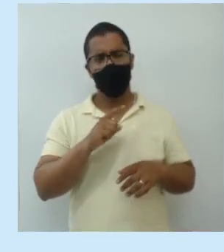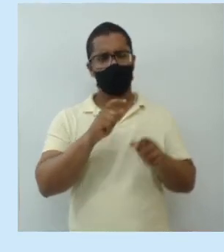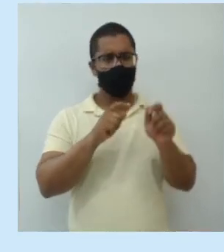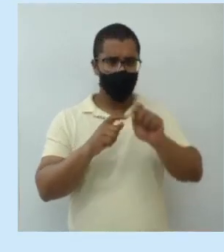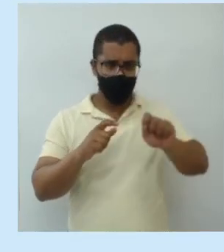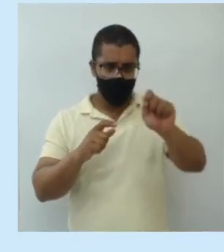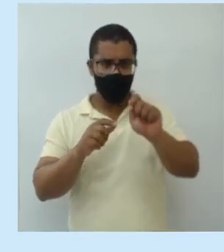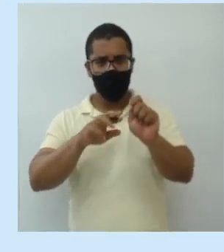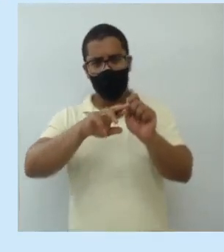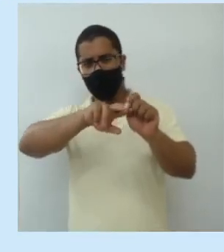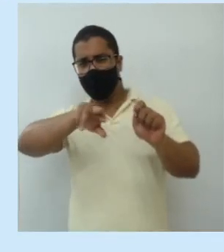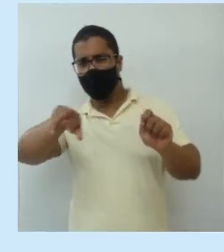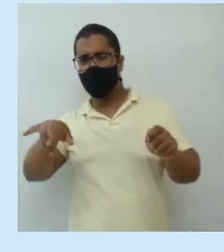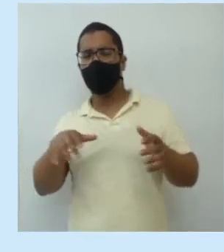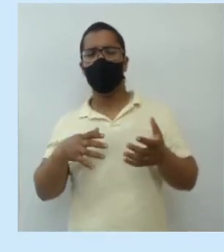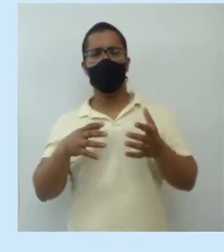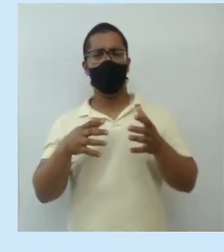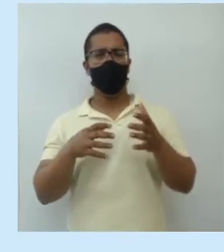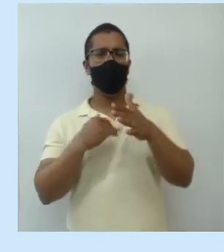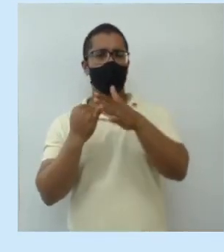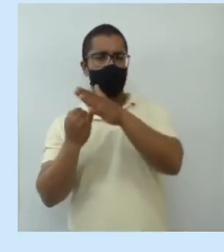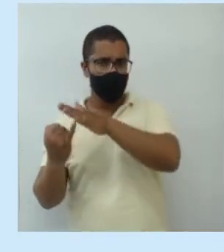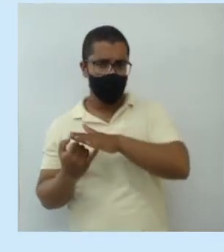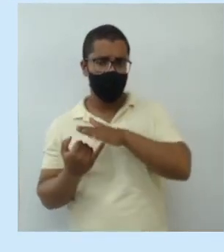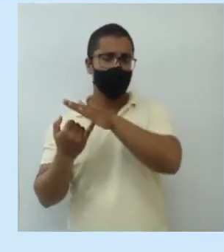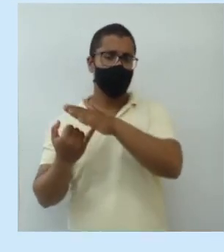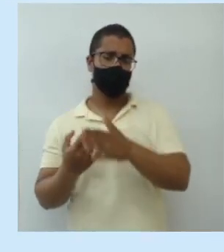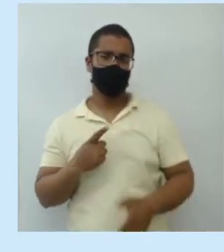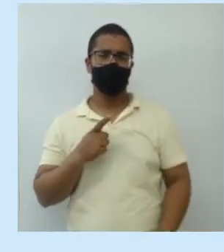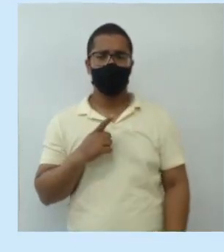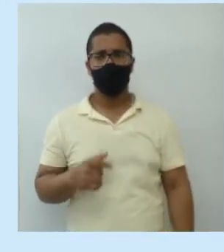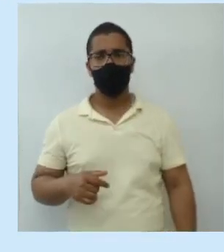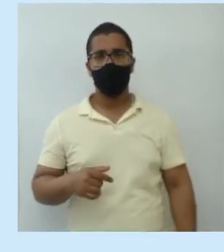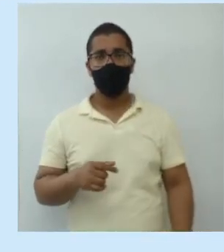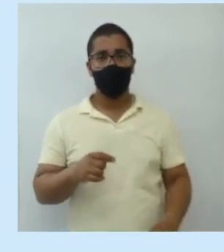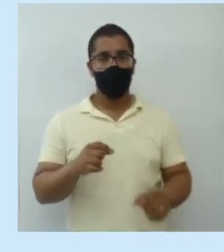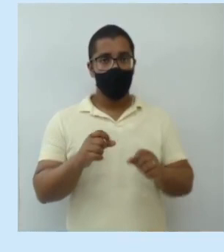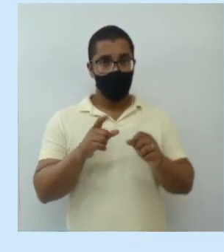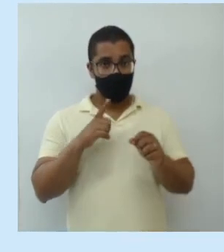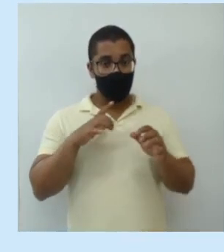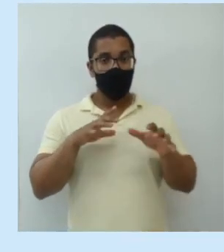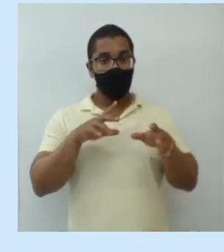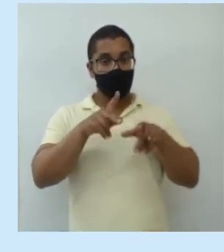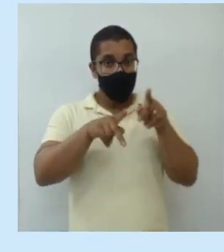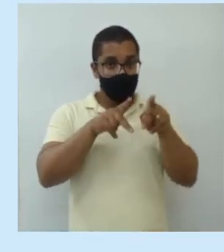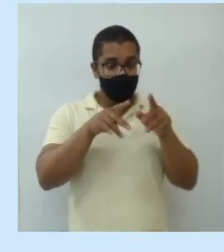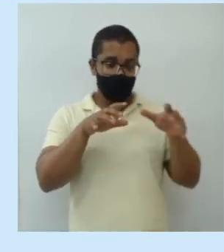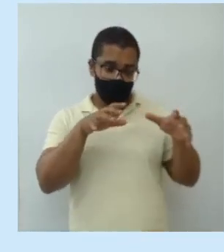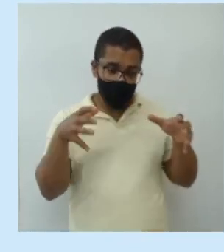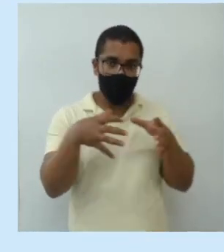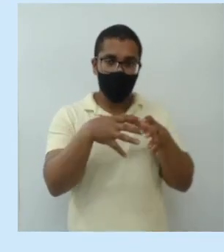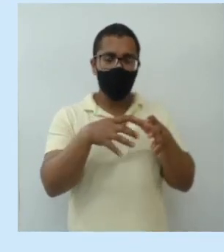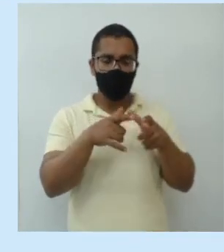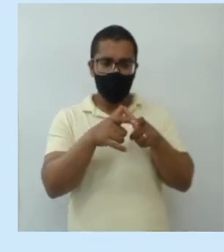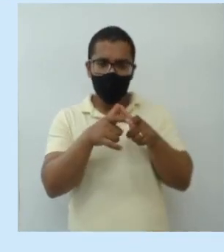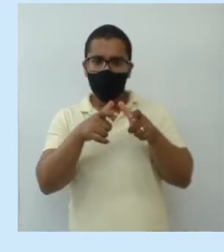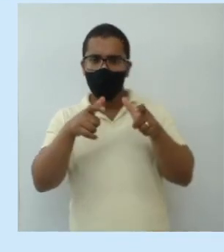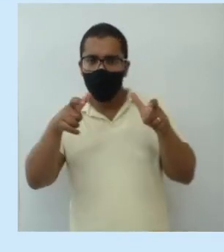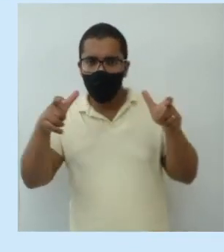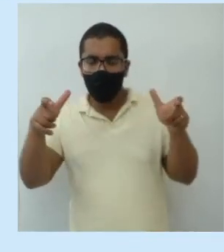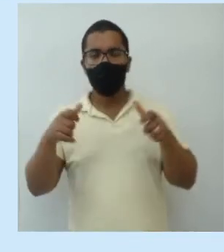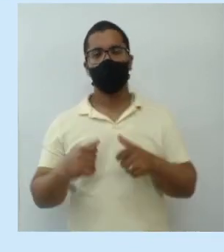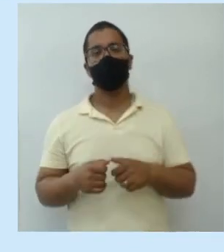outras instituições. Então a sociedade civil, ela vai se ampliar, né,